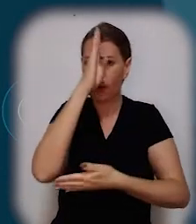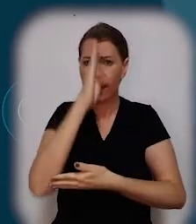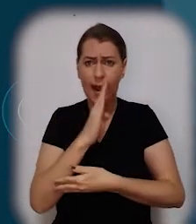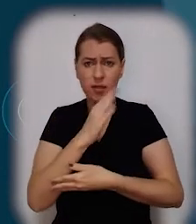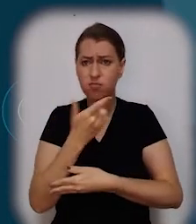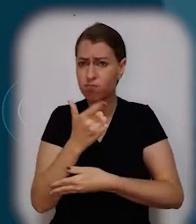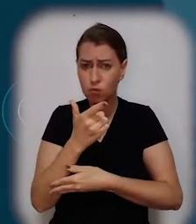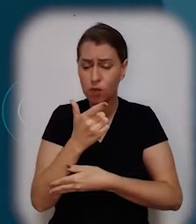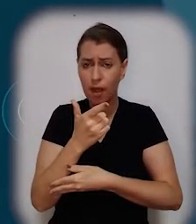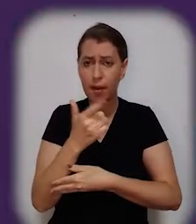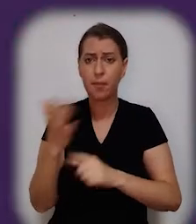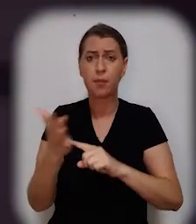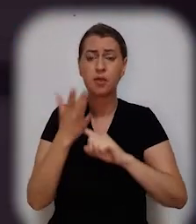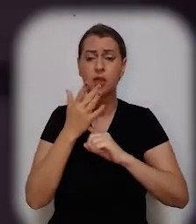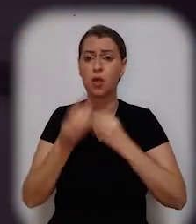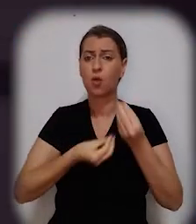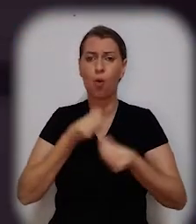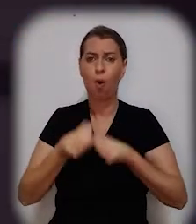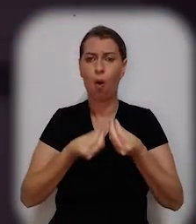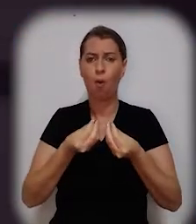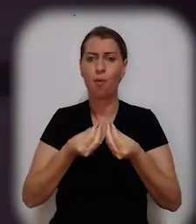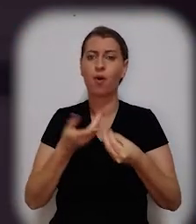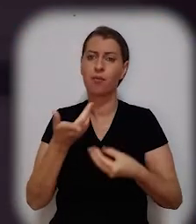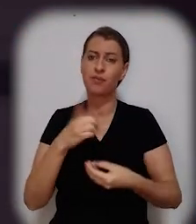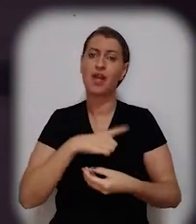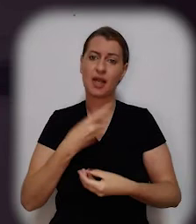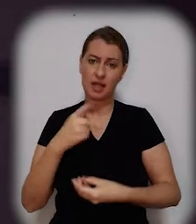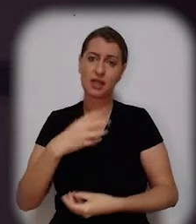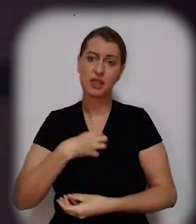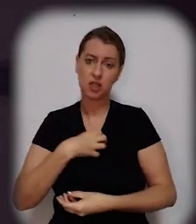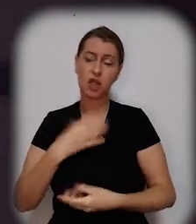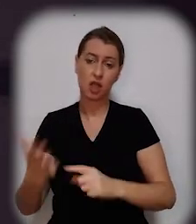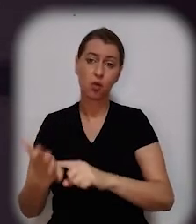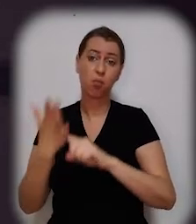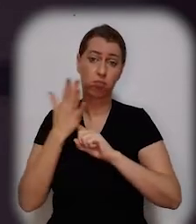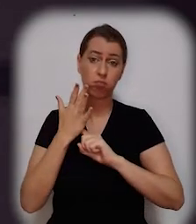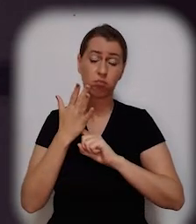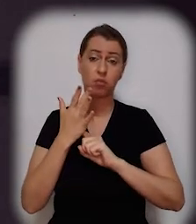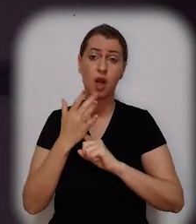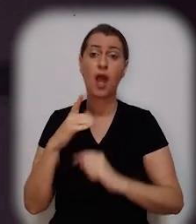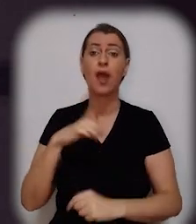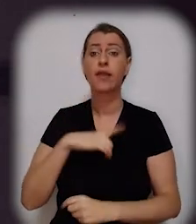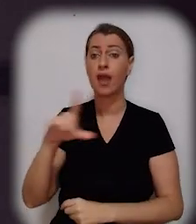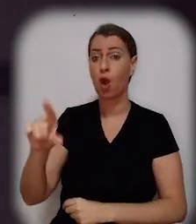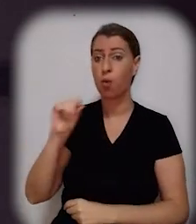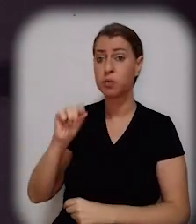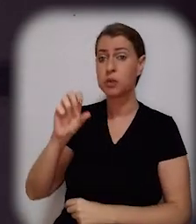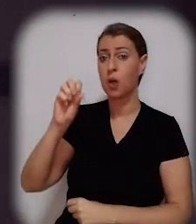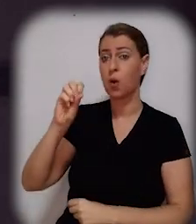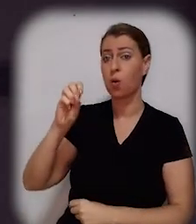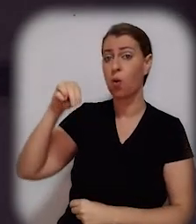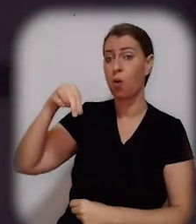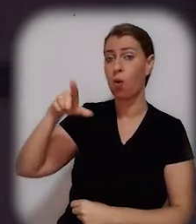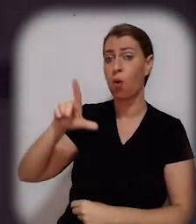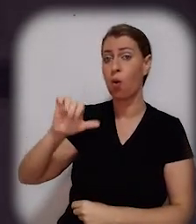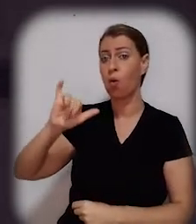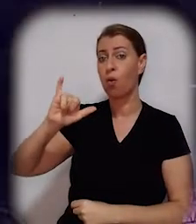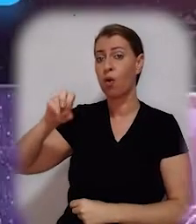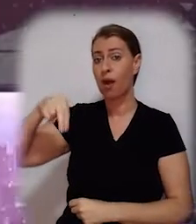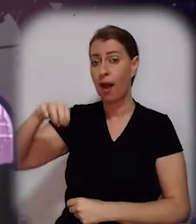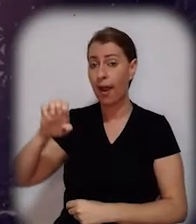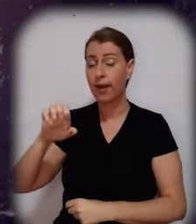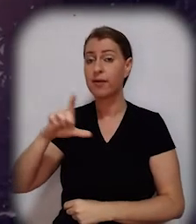grátis, ele aparece da seguinte forma, assim. Daí a gente vem aqui na opção online e gravador de